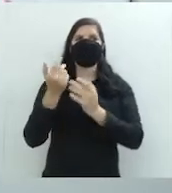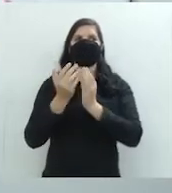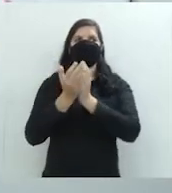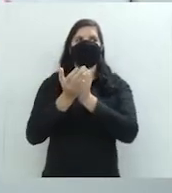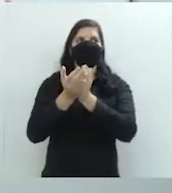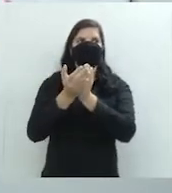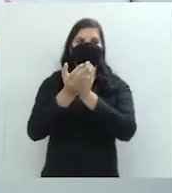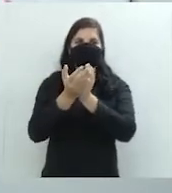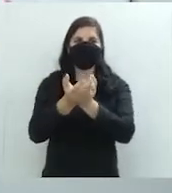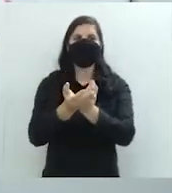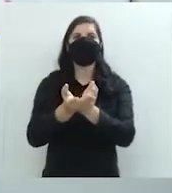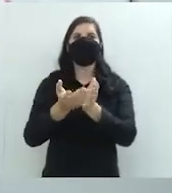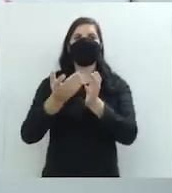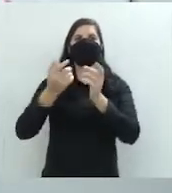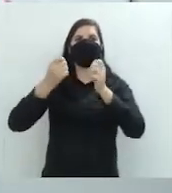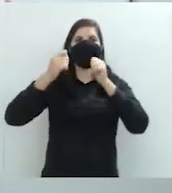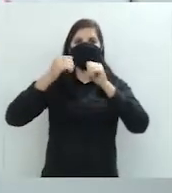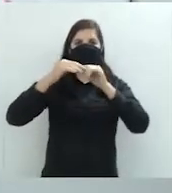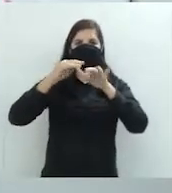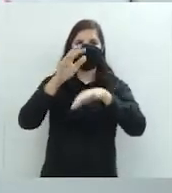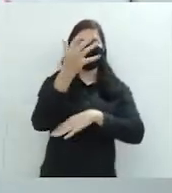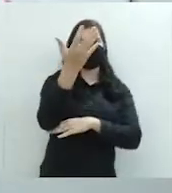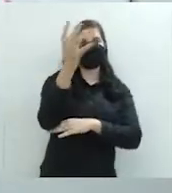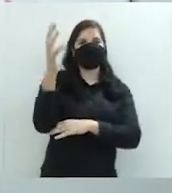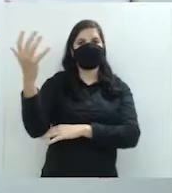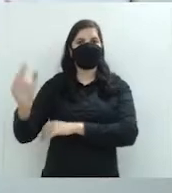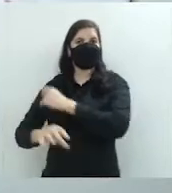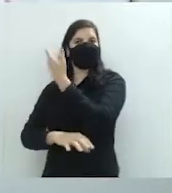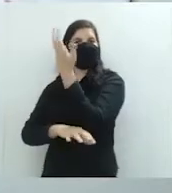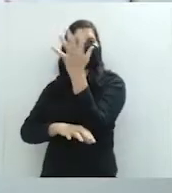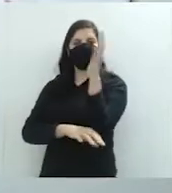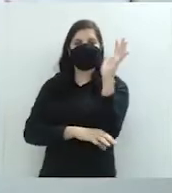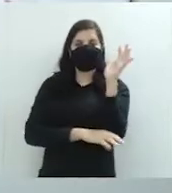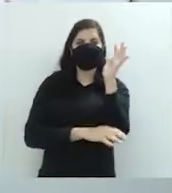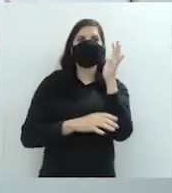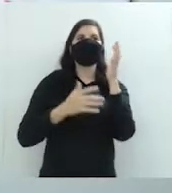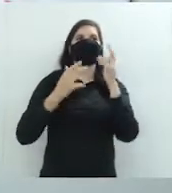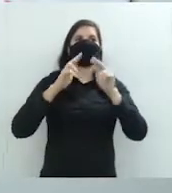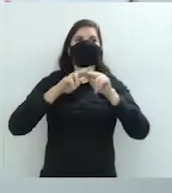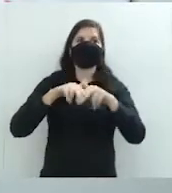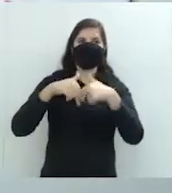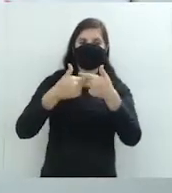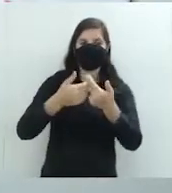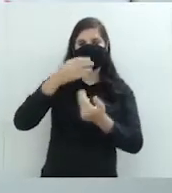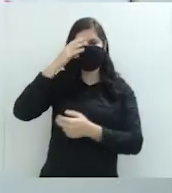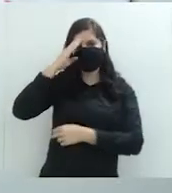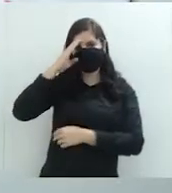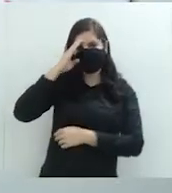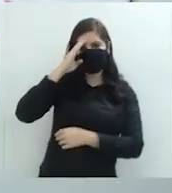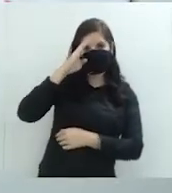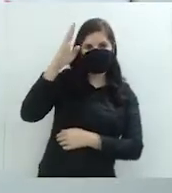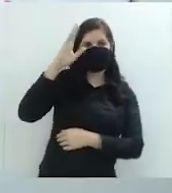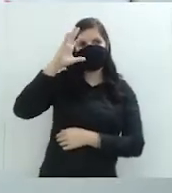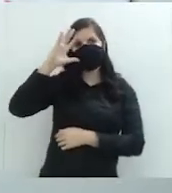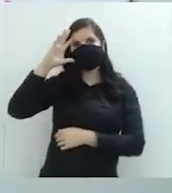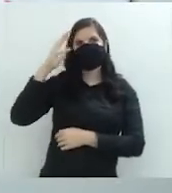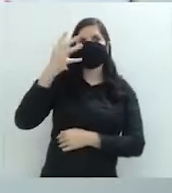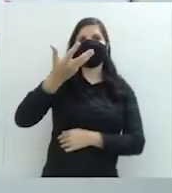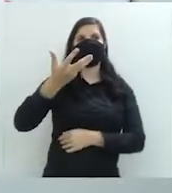explorando e desvendando a natureza. Dessa forma, os